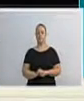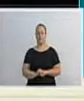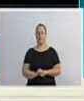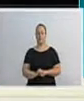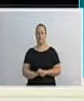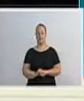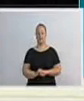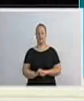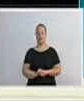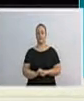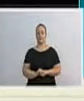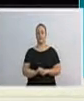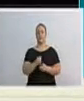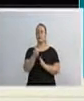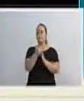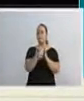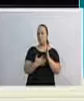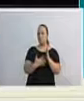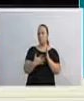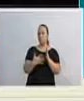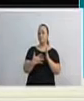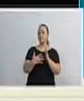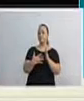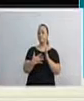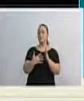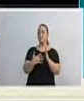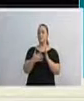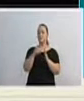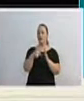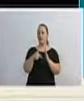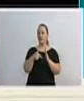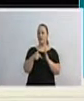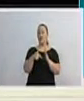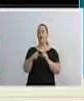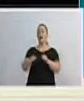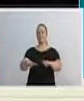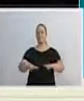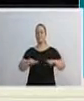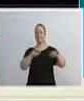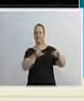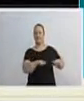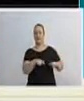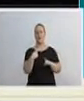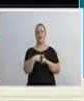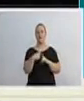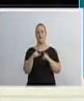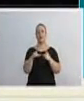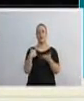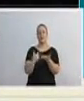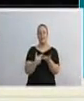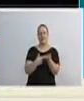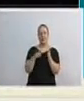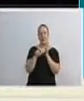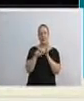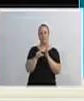A moção do vereador é moção pelos 25 anos da livraria Martin Luther.